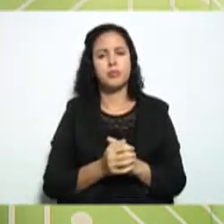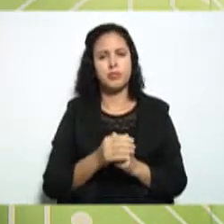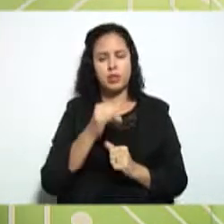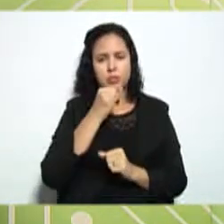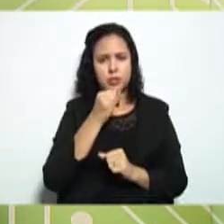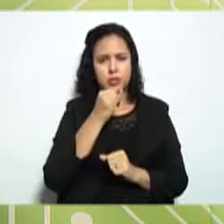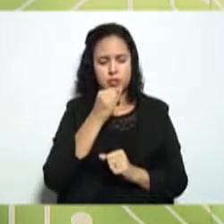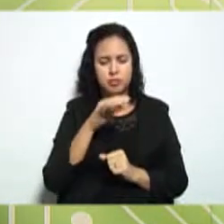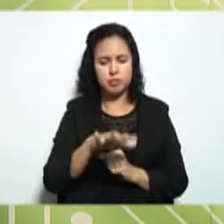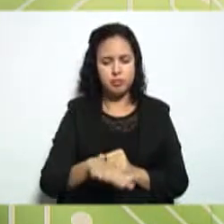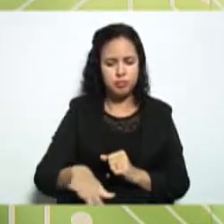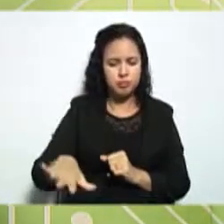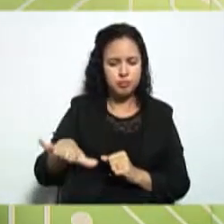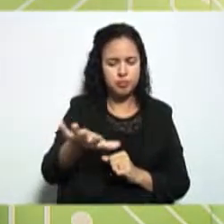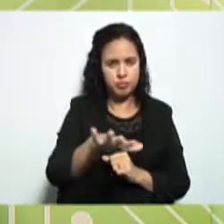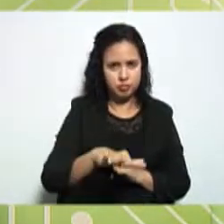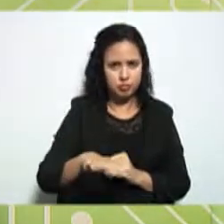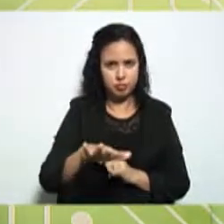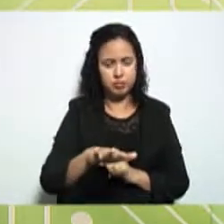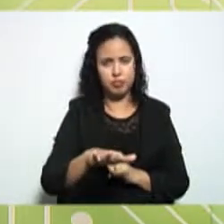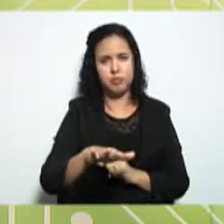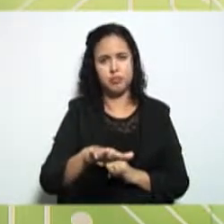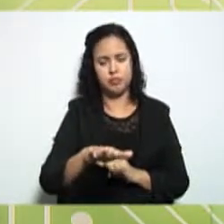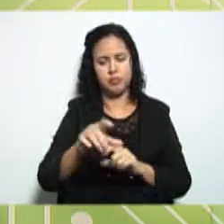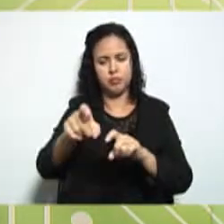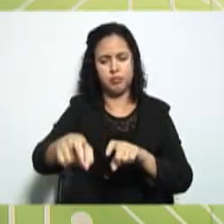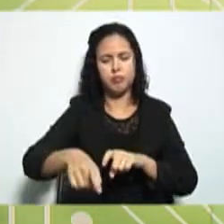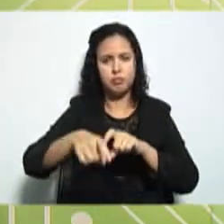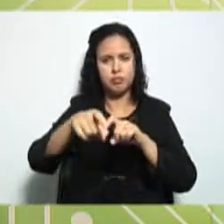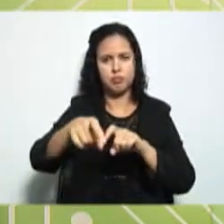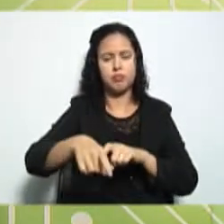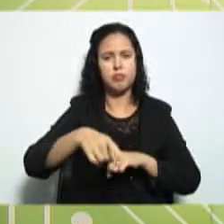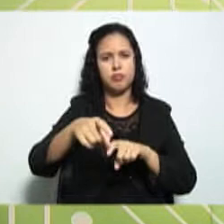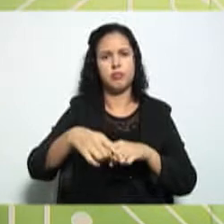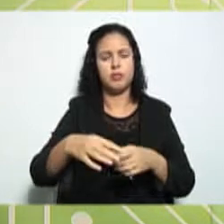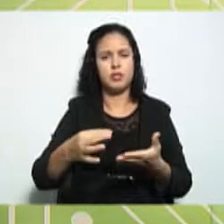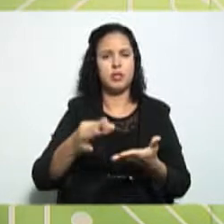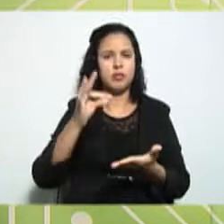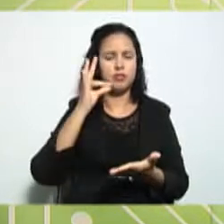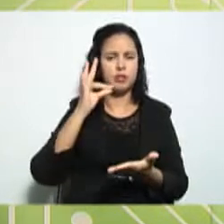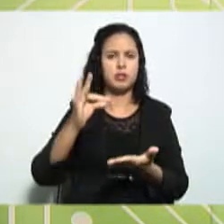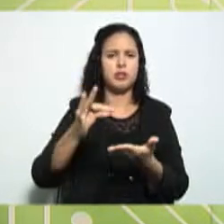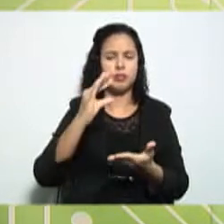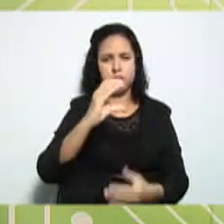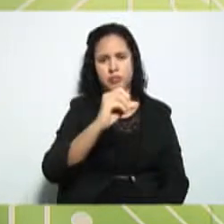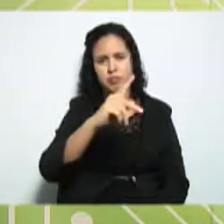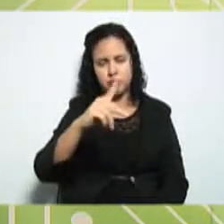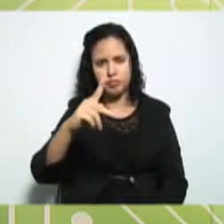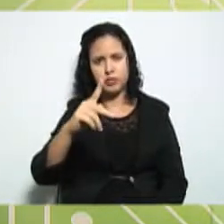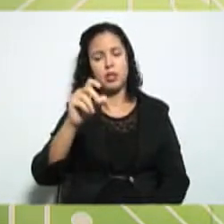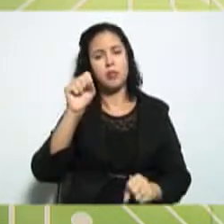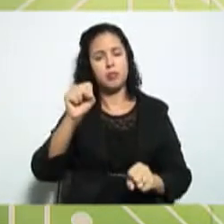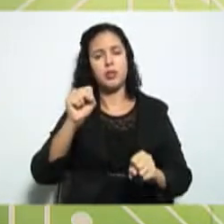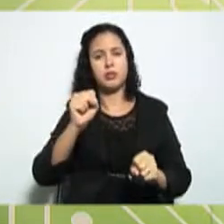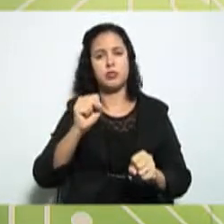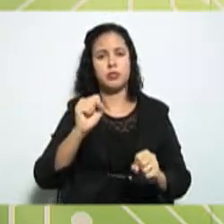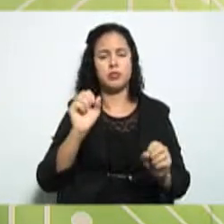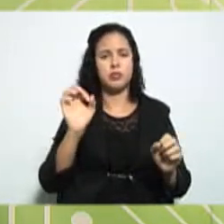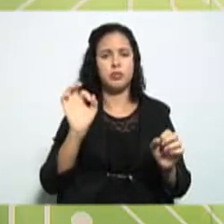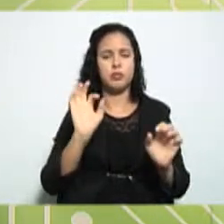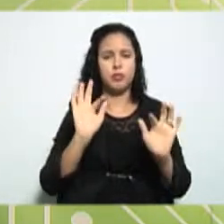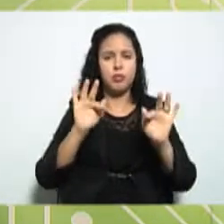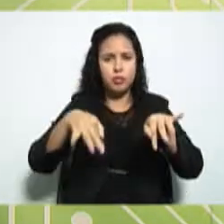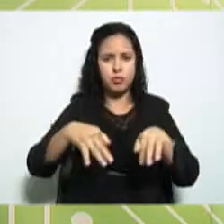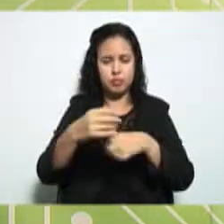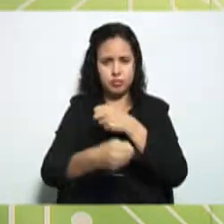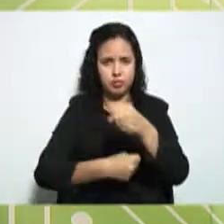ramo de torrefação de café, a gente tem lá uma torrefação de café, o que a gente pode fazer, por exemplo, é fazer assim, teve sobras no final? Então,